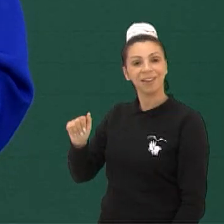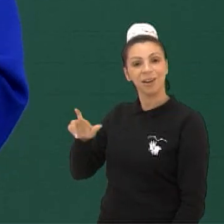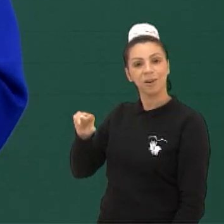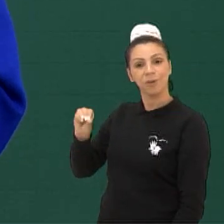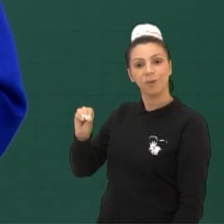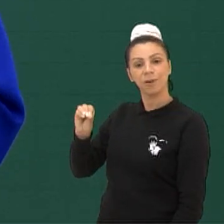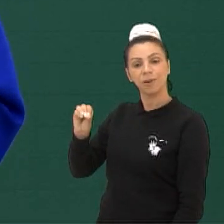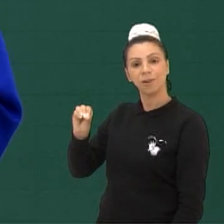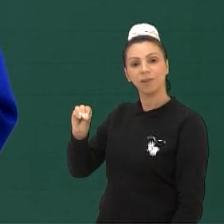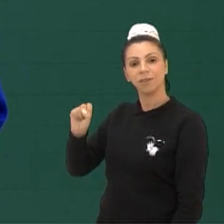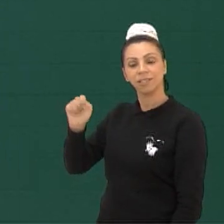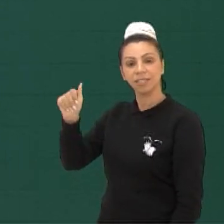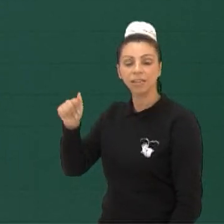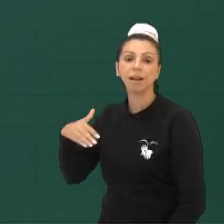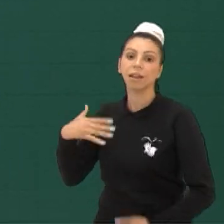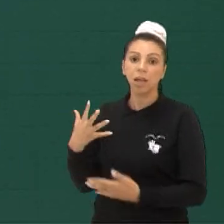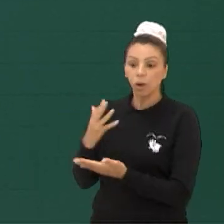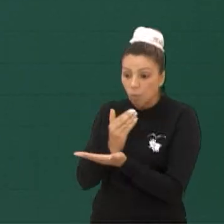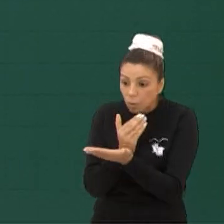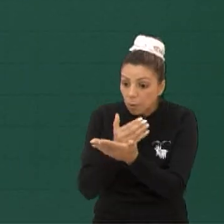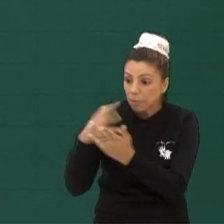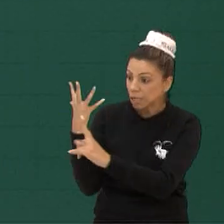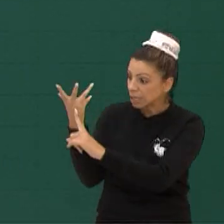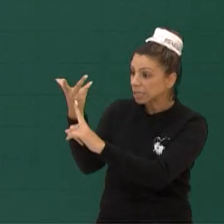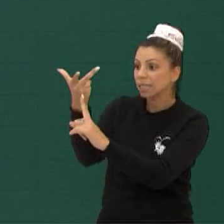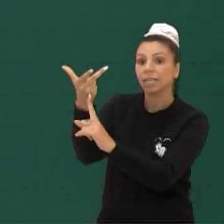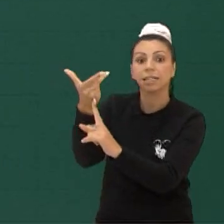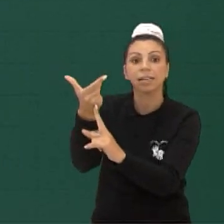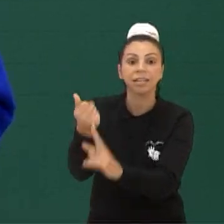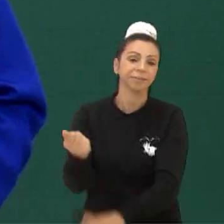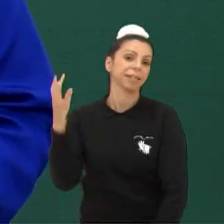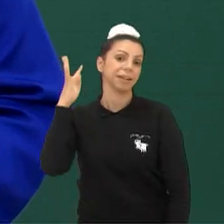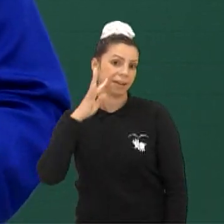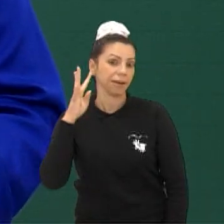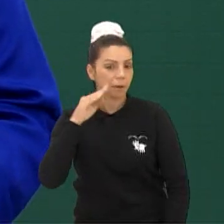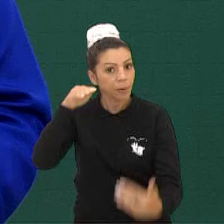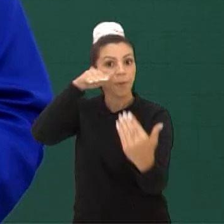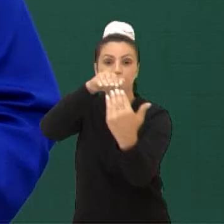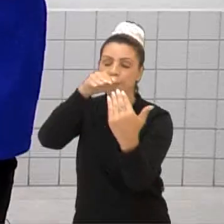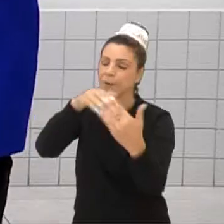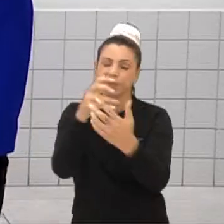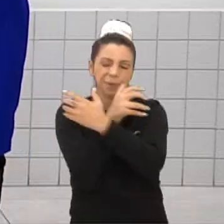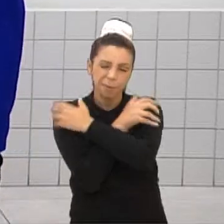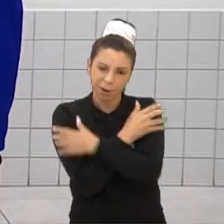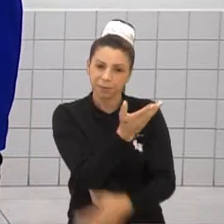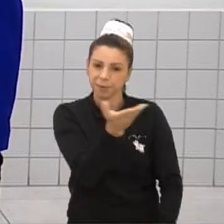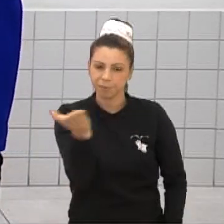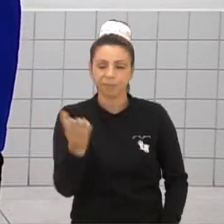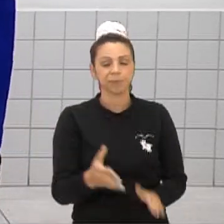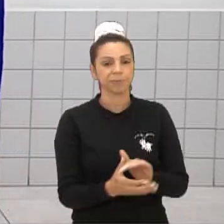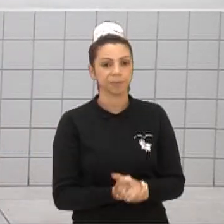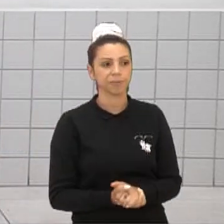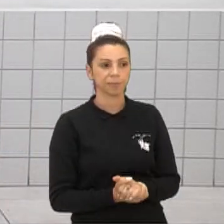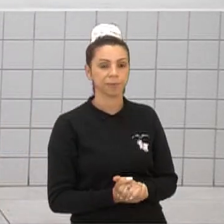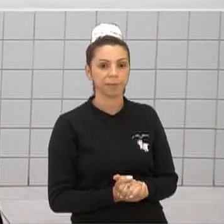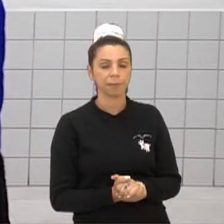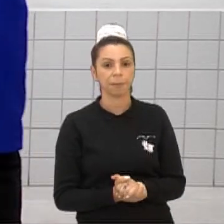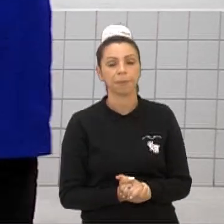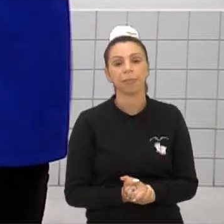é a partir daí que a produção artística começou a ficar legal. Concordo também. Um grande abraço. Legal. Resultado do